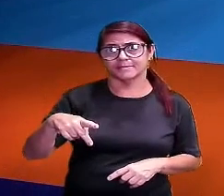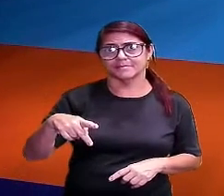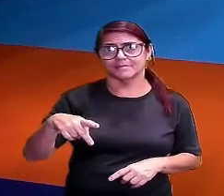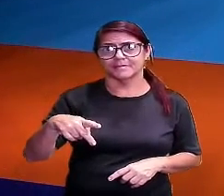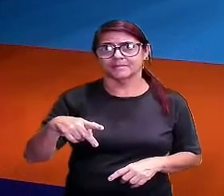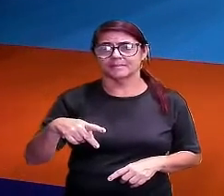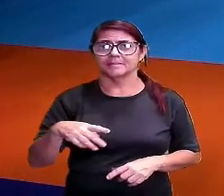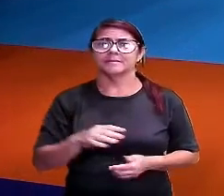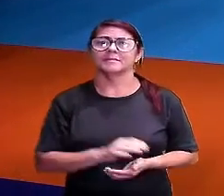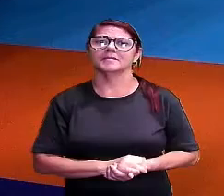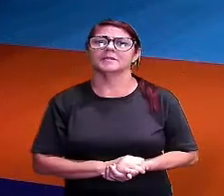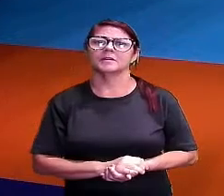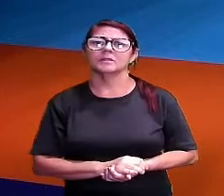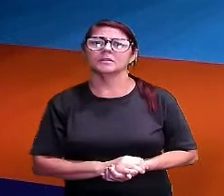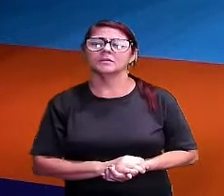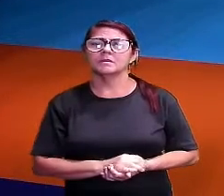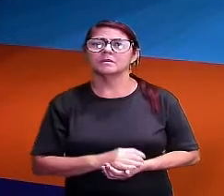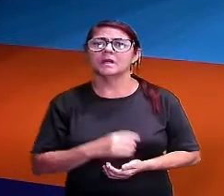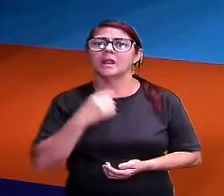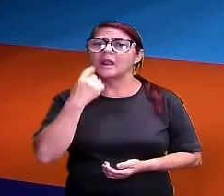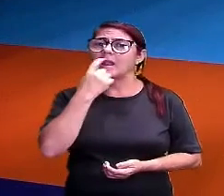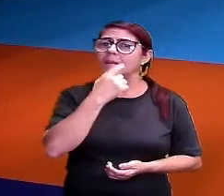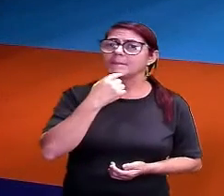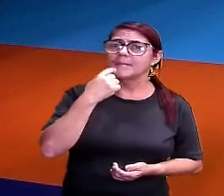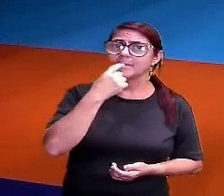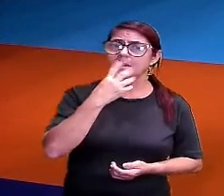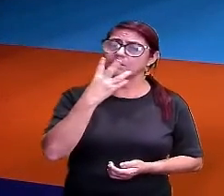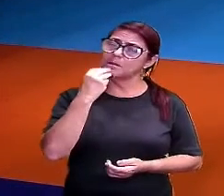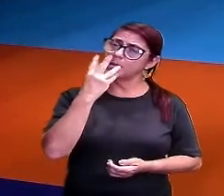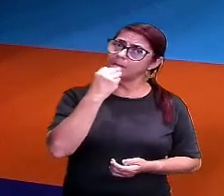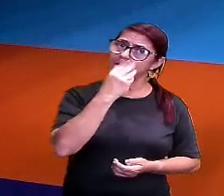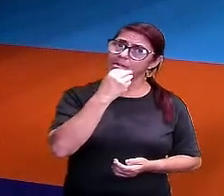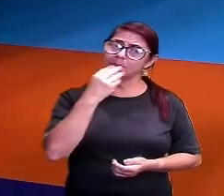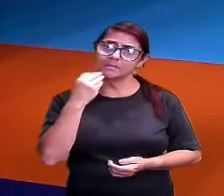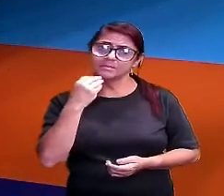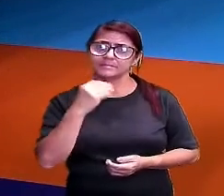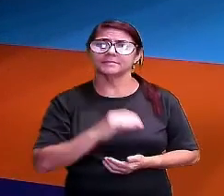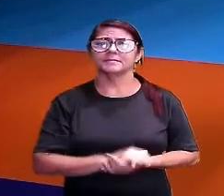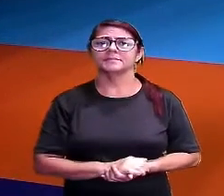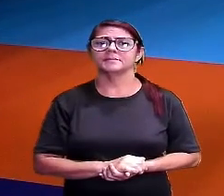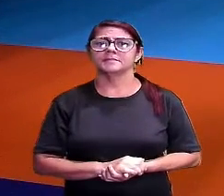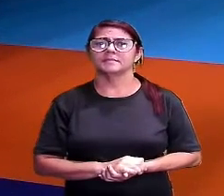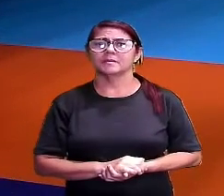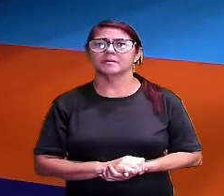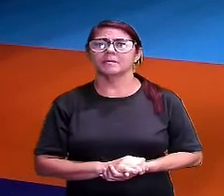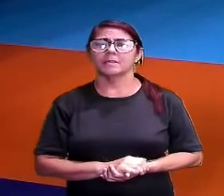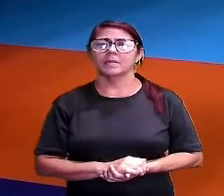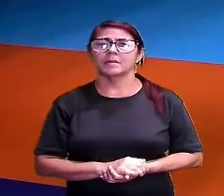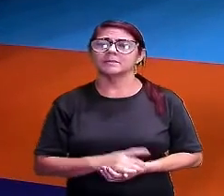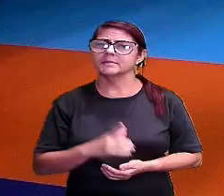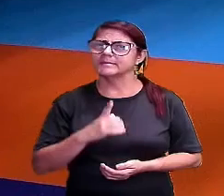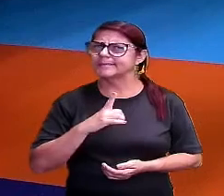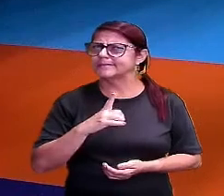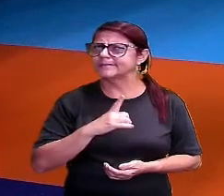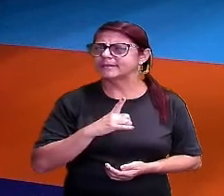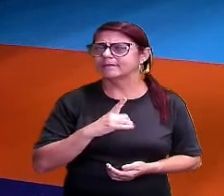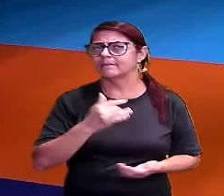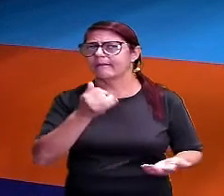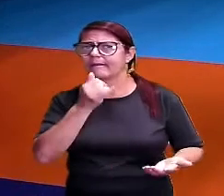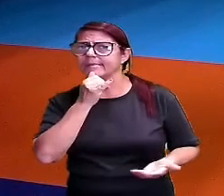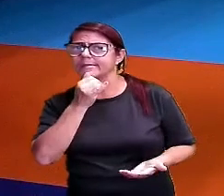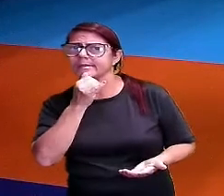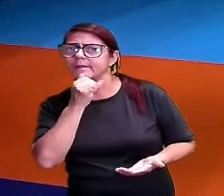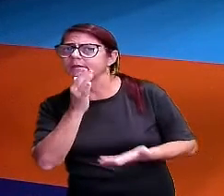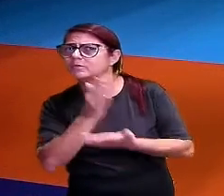Perceberam? Então, são consoantes bilabiais por causa disso. Aqui nós temos alguns exemplos.